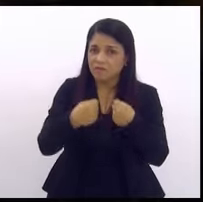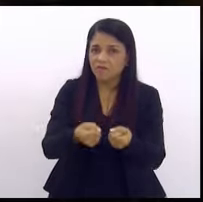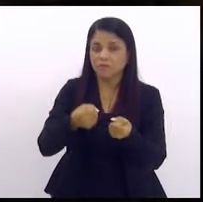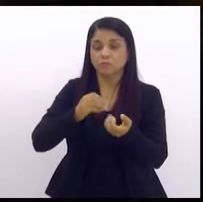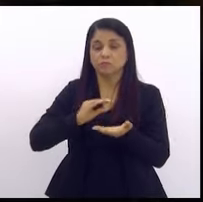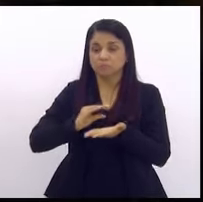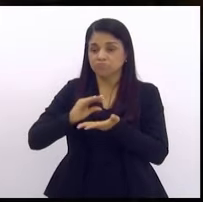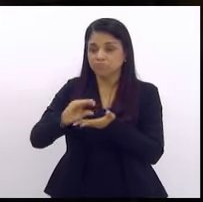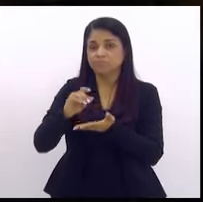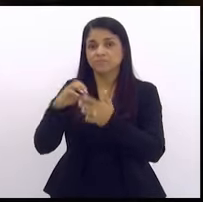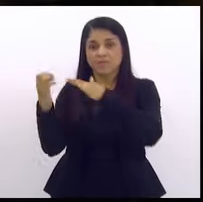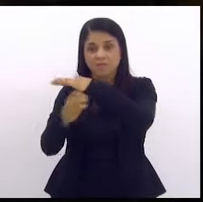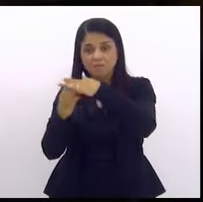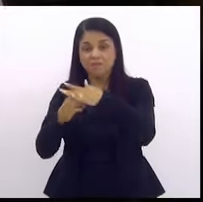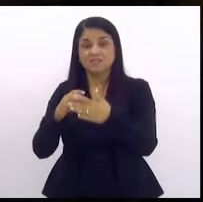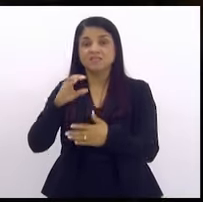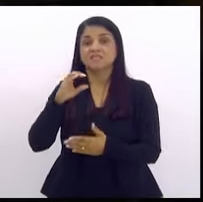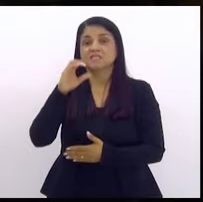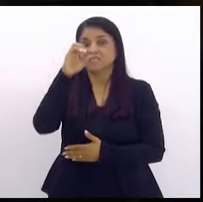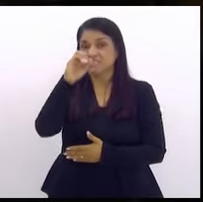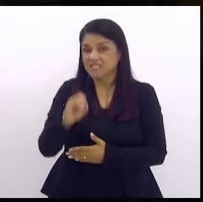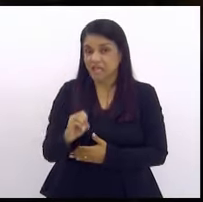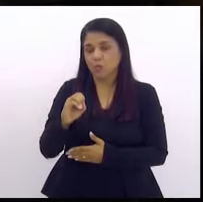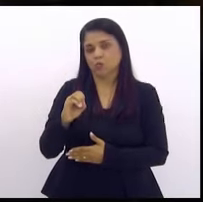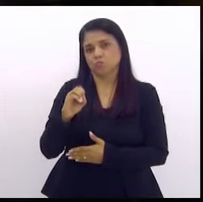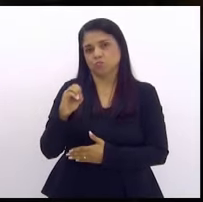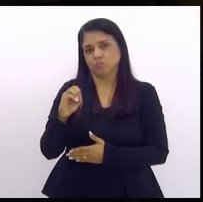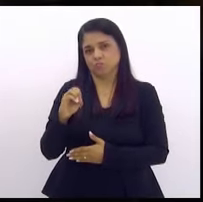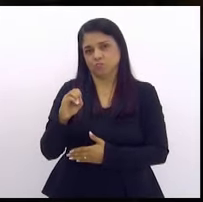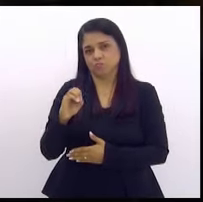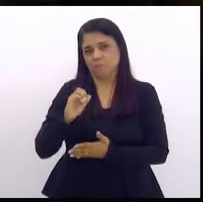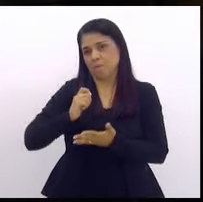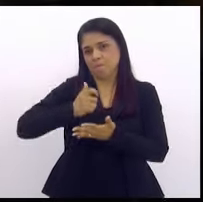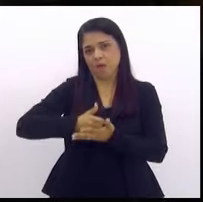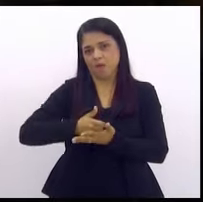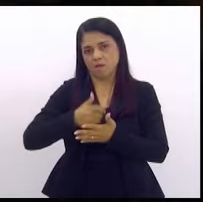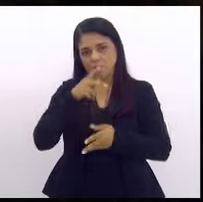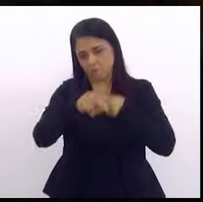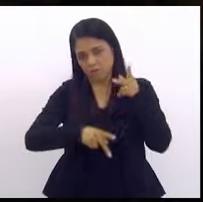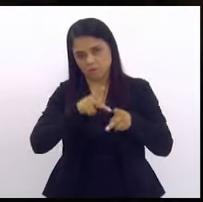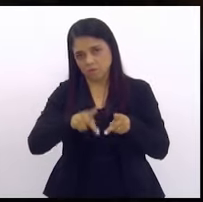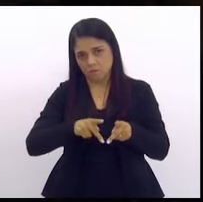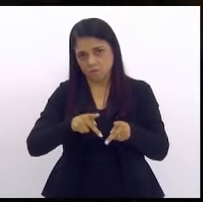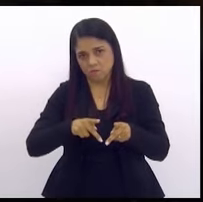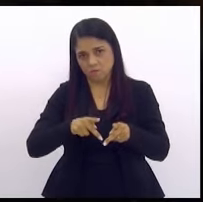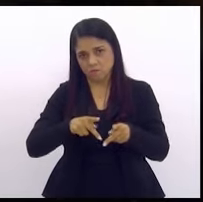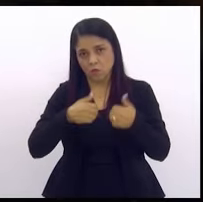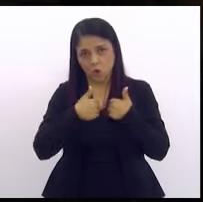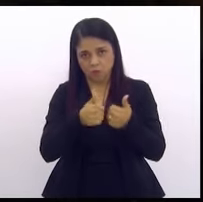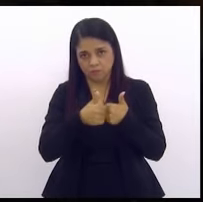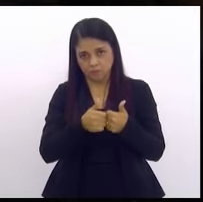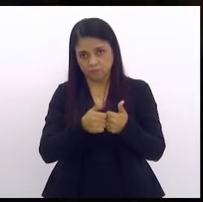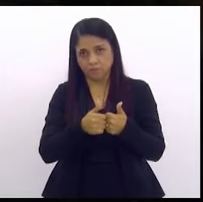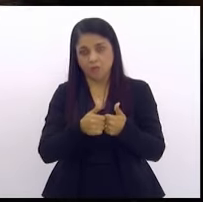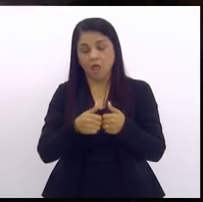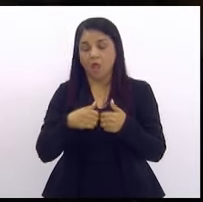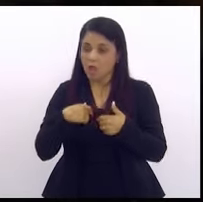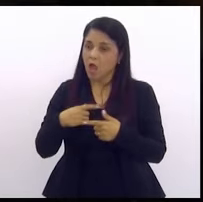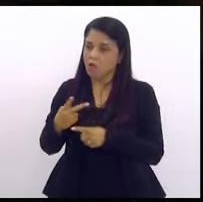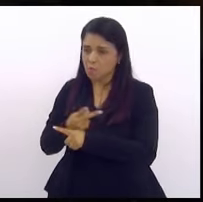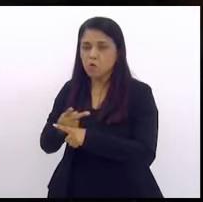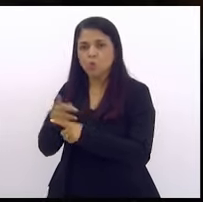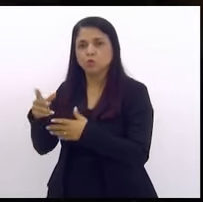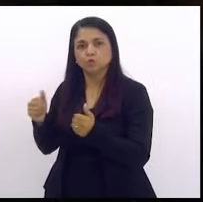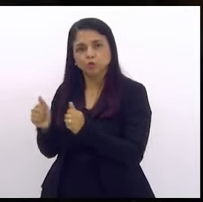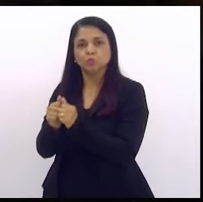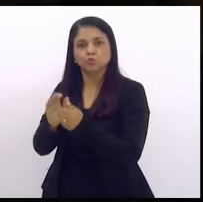empresa de ônibus se for para ter tarifa zero. Se for para ter tarifa zero, aí eu defendo. E aí busco recurso junto. Mas para cobrar a tarifa